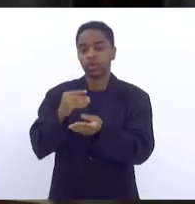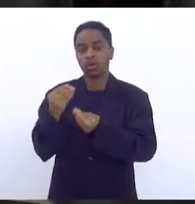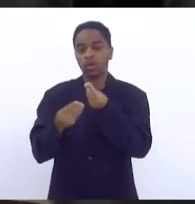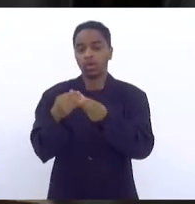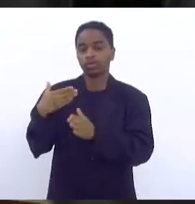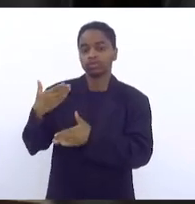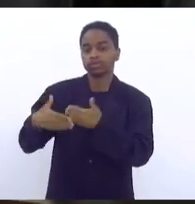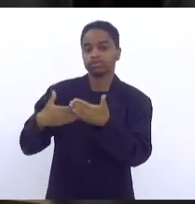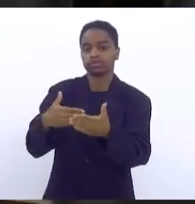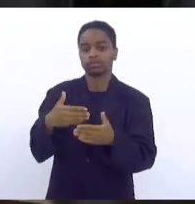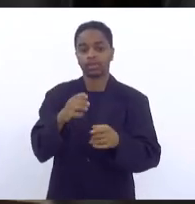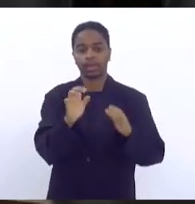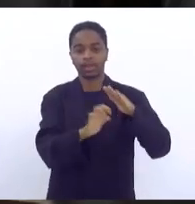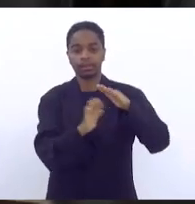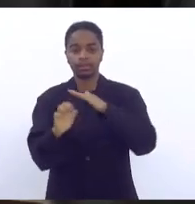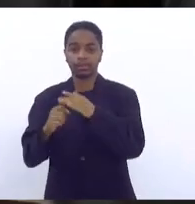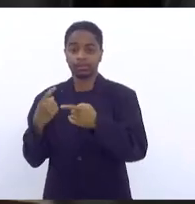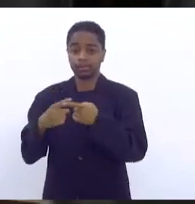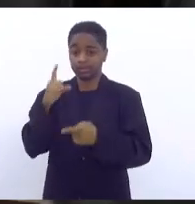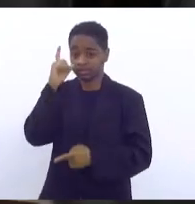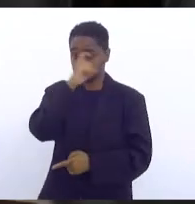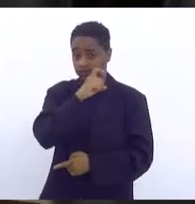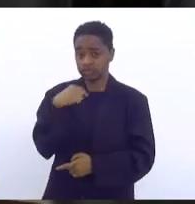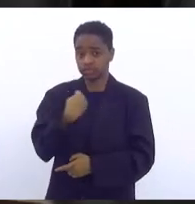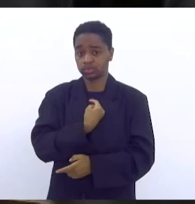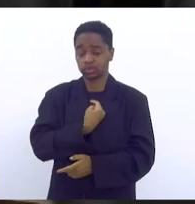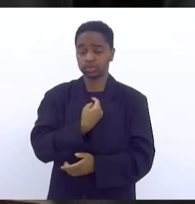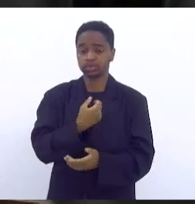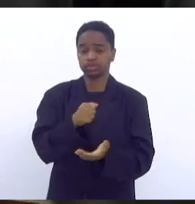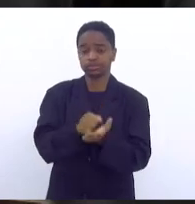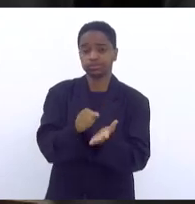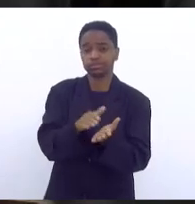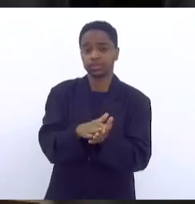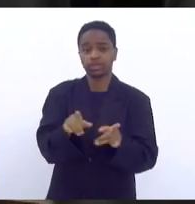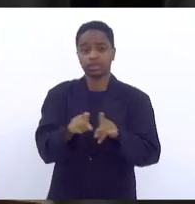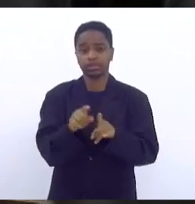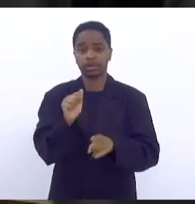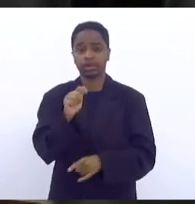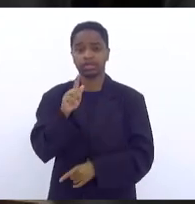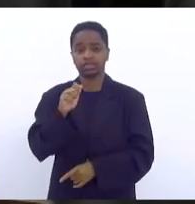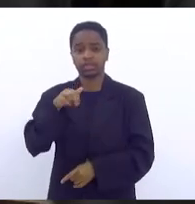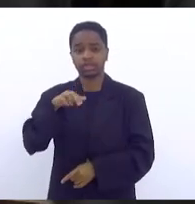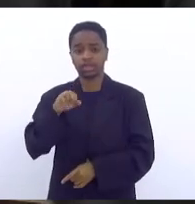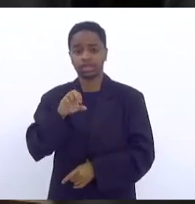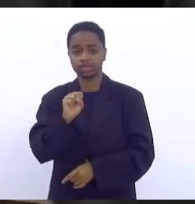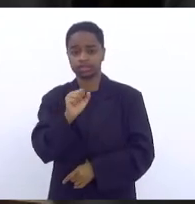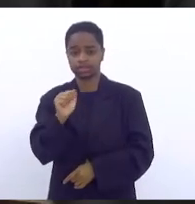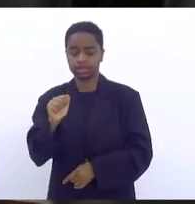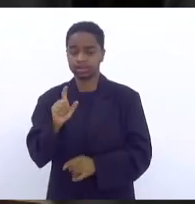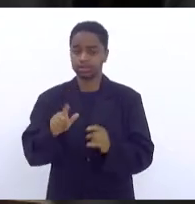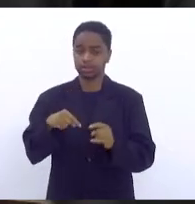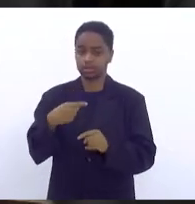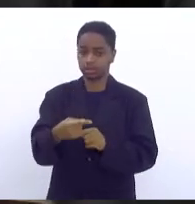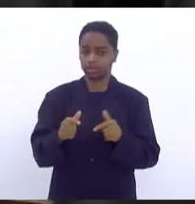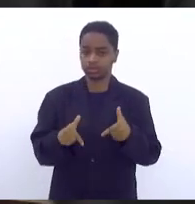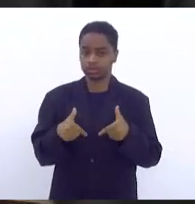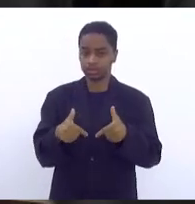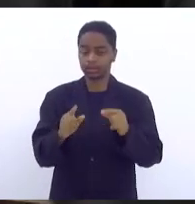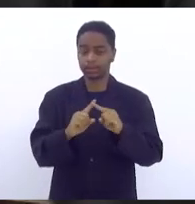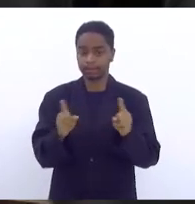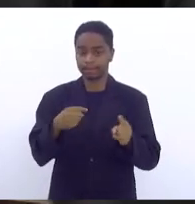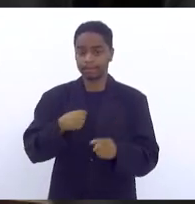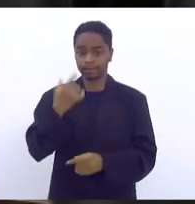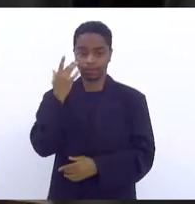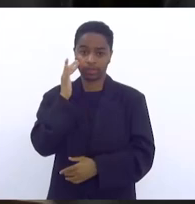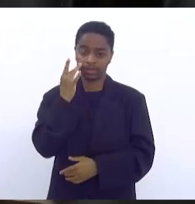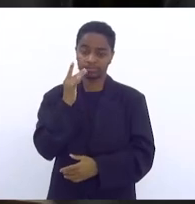da empresa porque senão fica difícil a gente penalizar até para geners aplicar depois né mas assim eu acho que que sim não